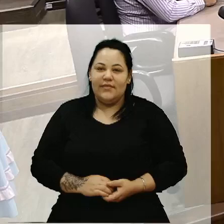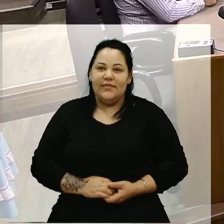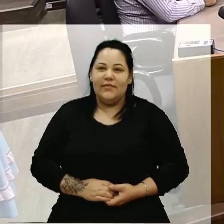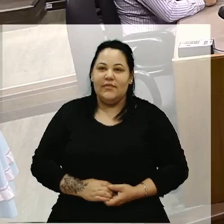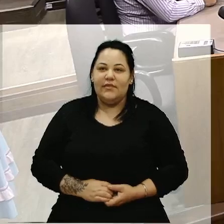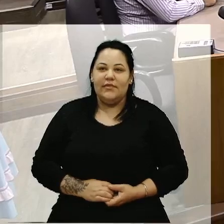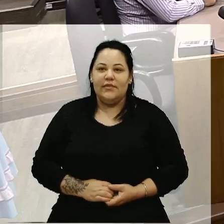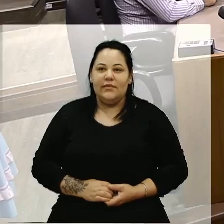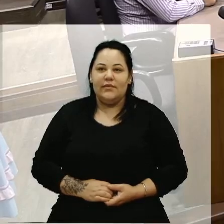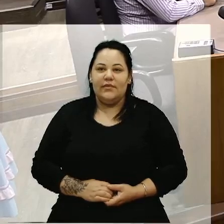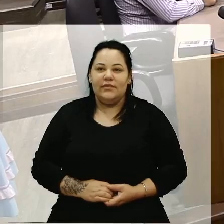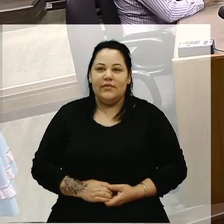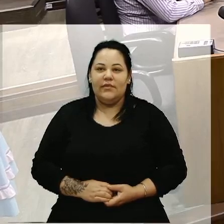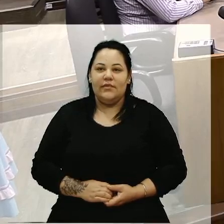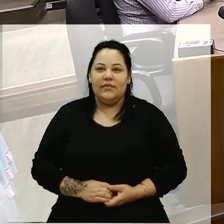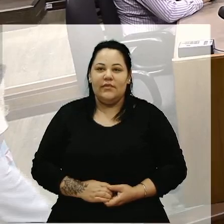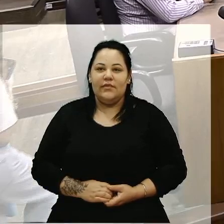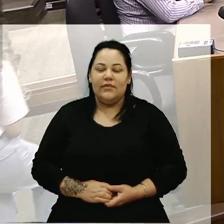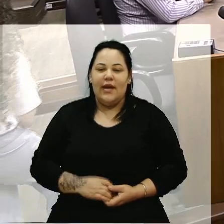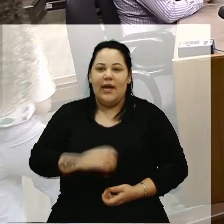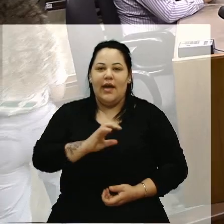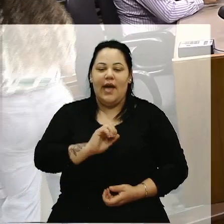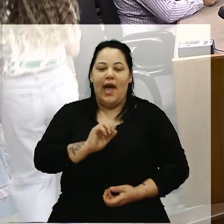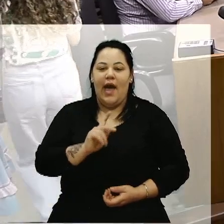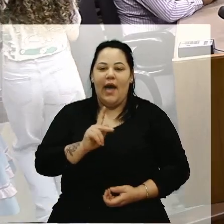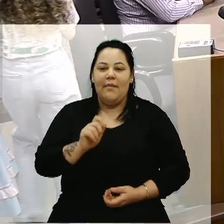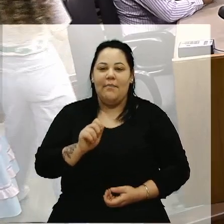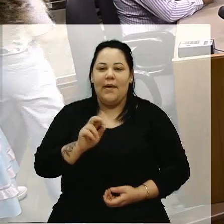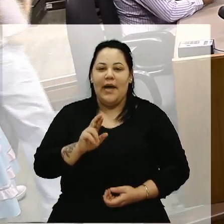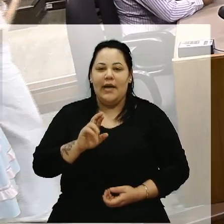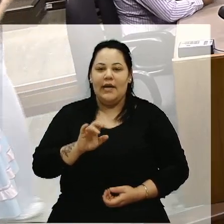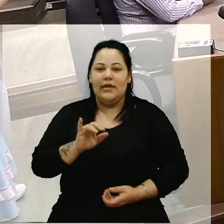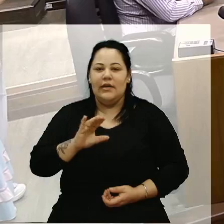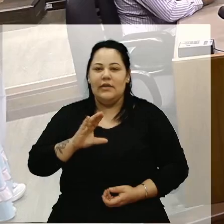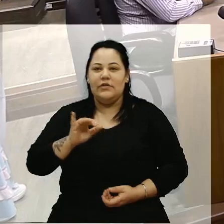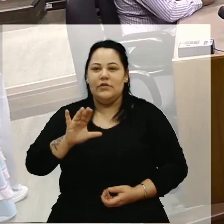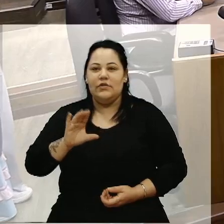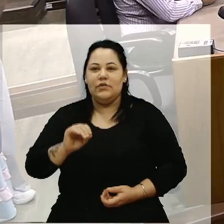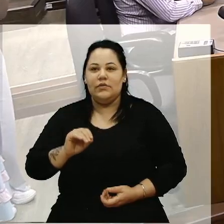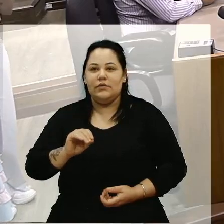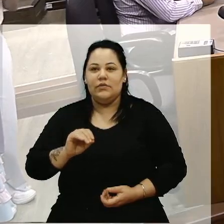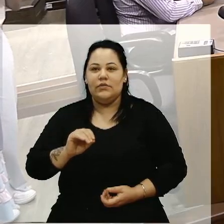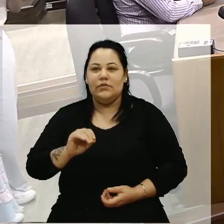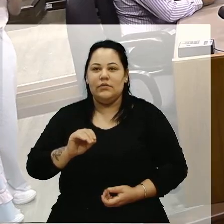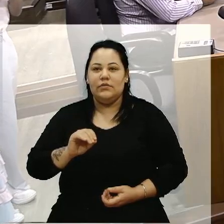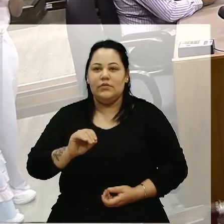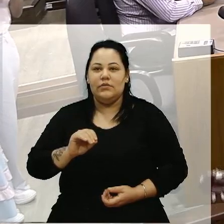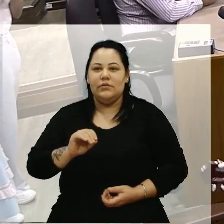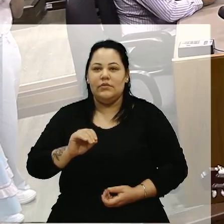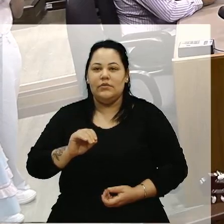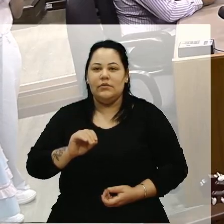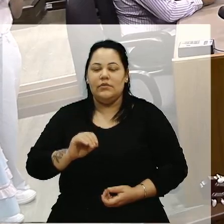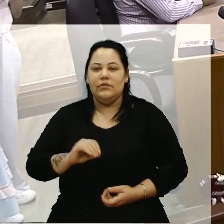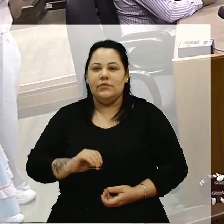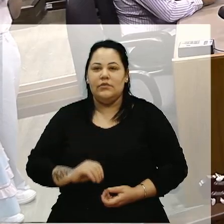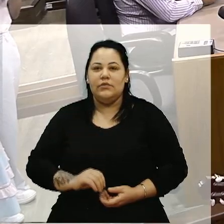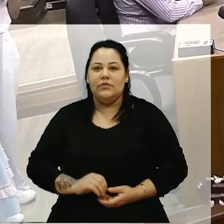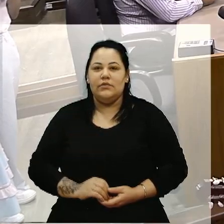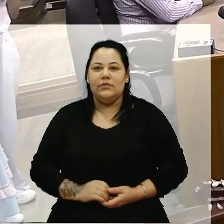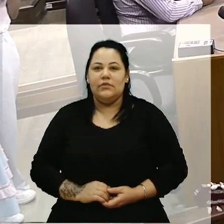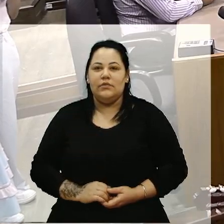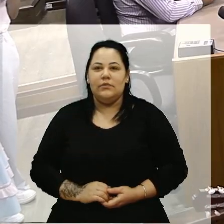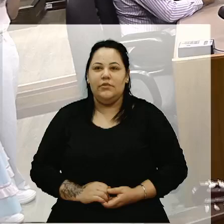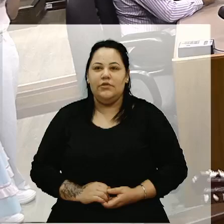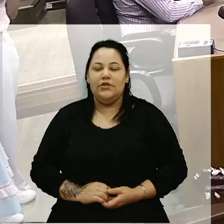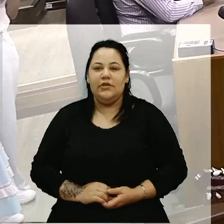Declamo de Aparício Silva Rilo, de como fazer uma bruxinha de pano e alguns